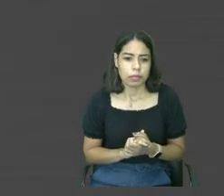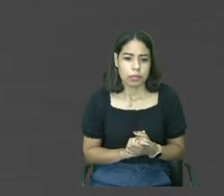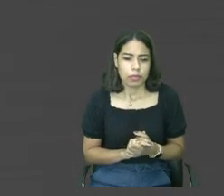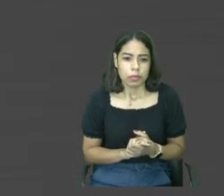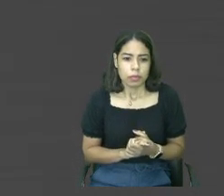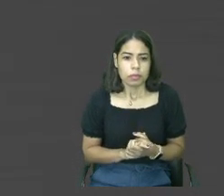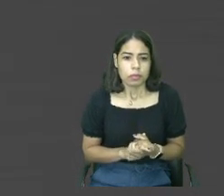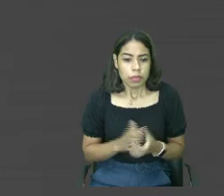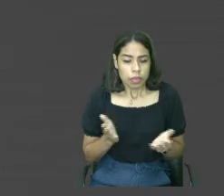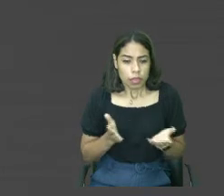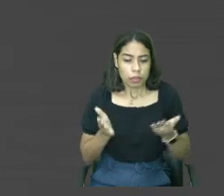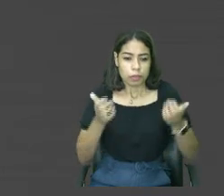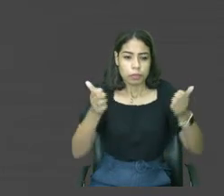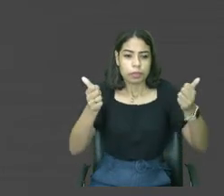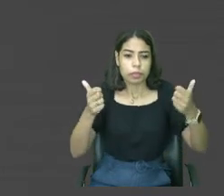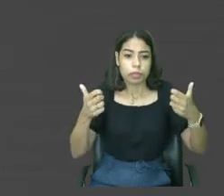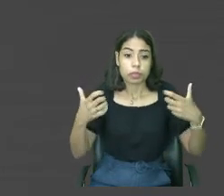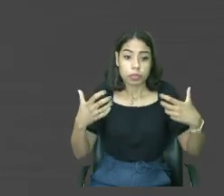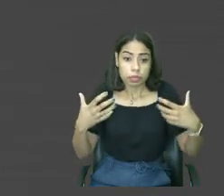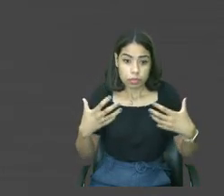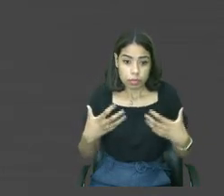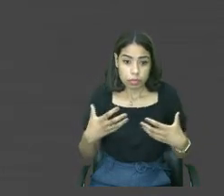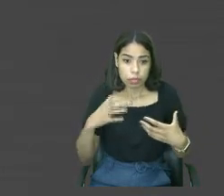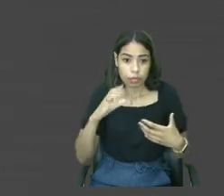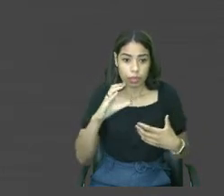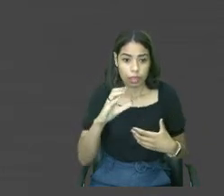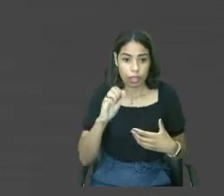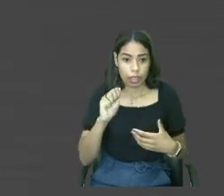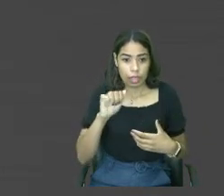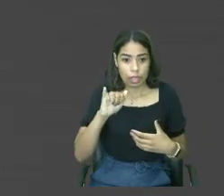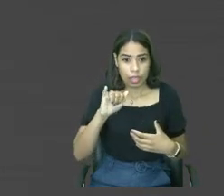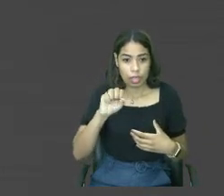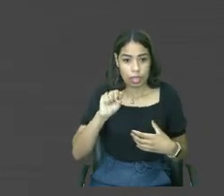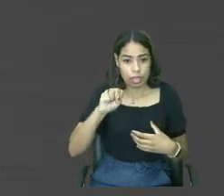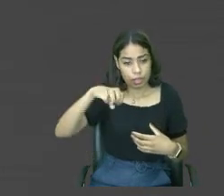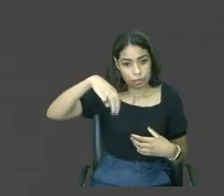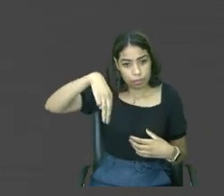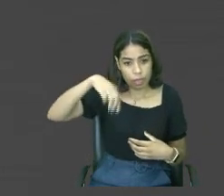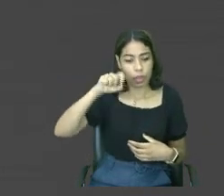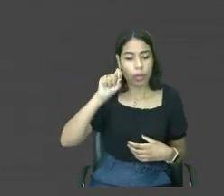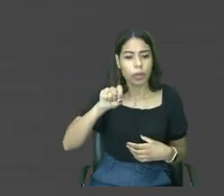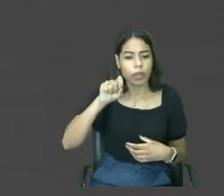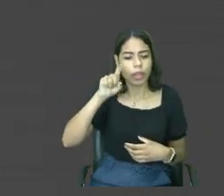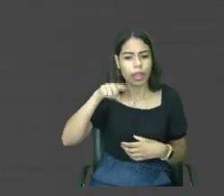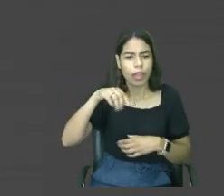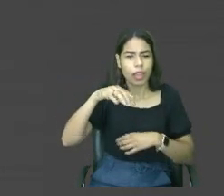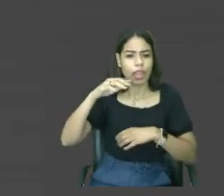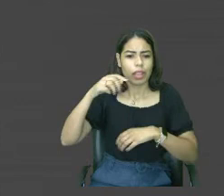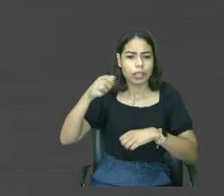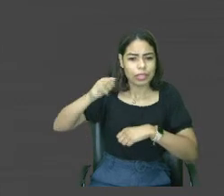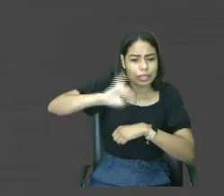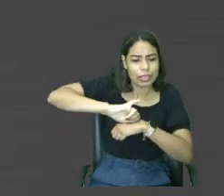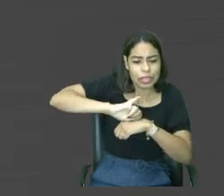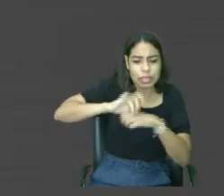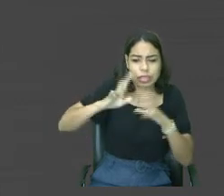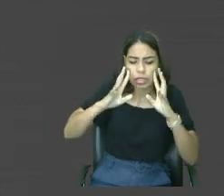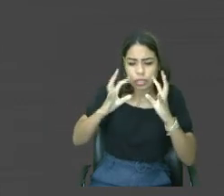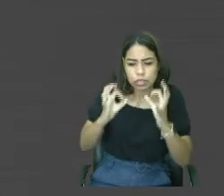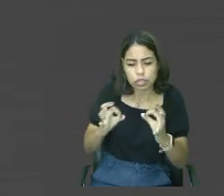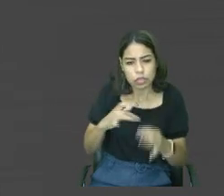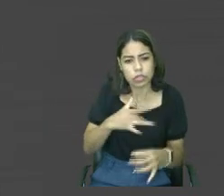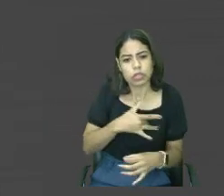Aqui nessa tela os dados do CAISME, do Centro de Atenção à Saúde da Mulher, um pouco mais de